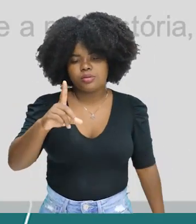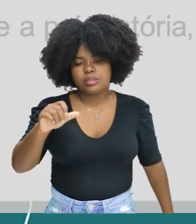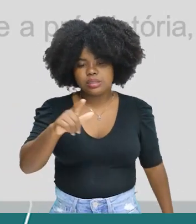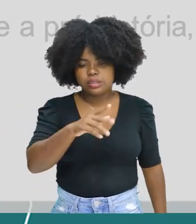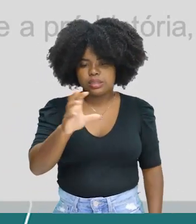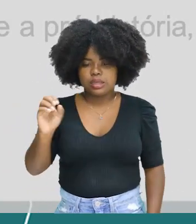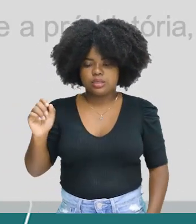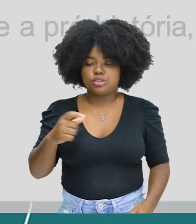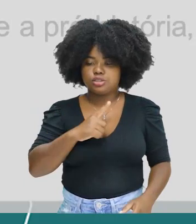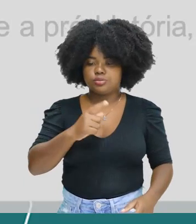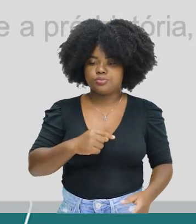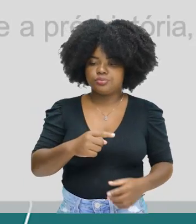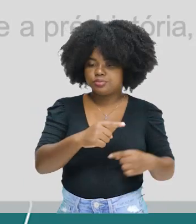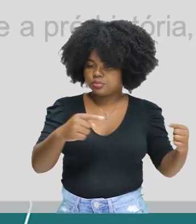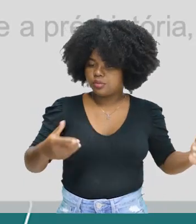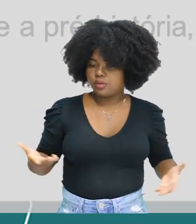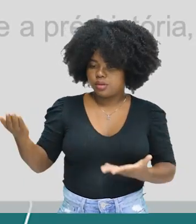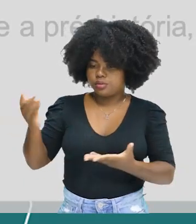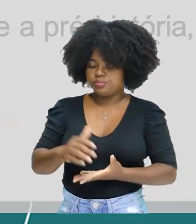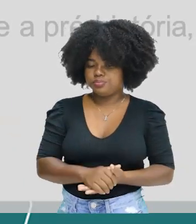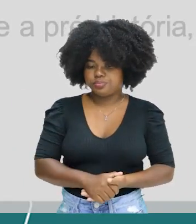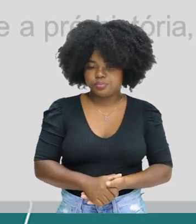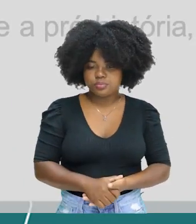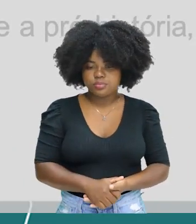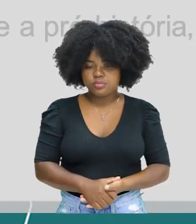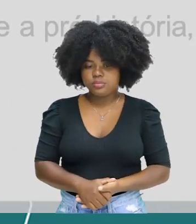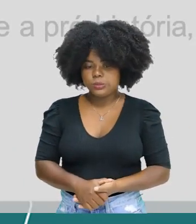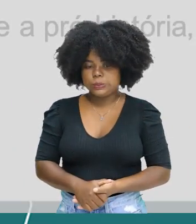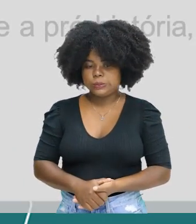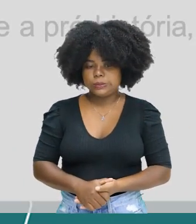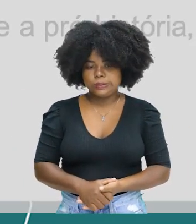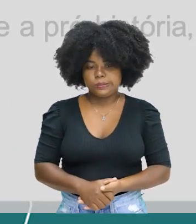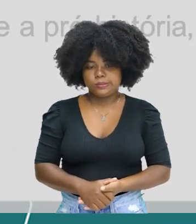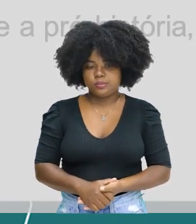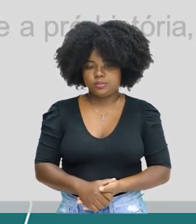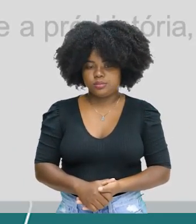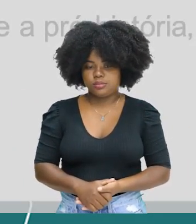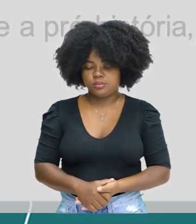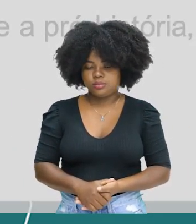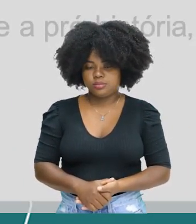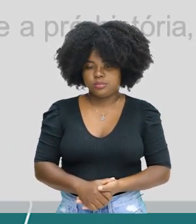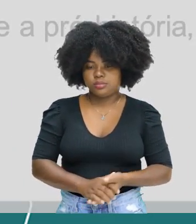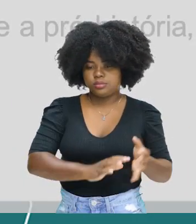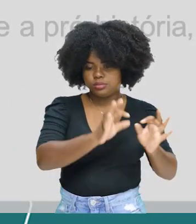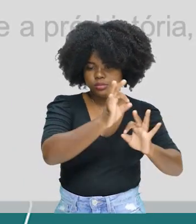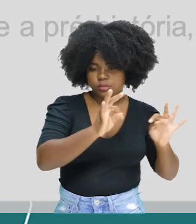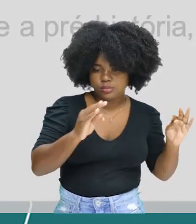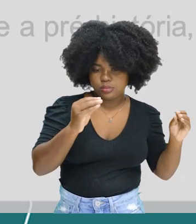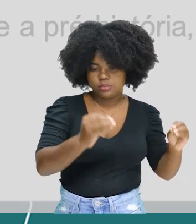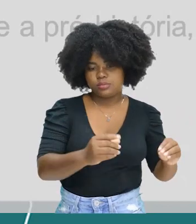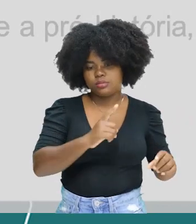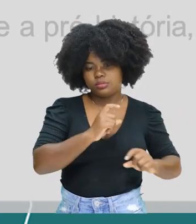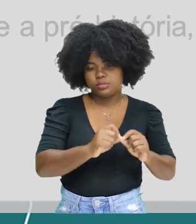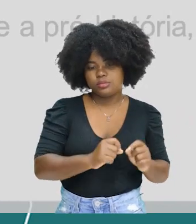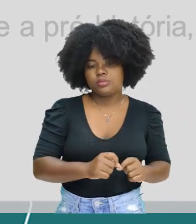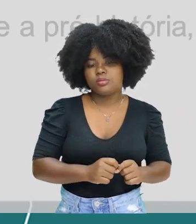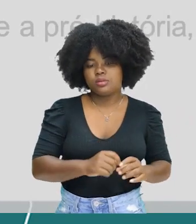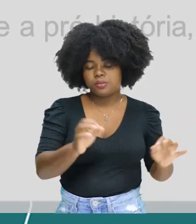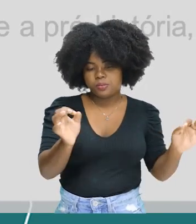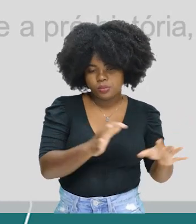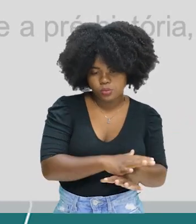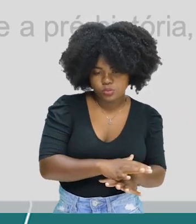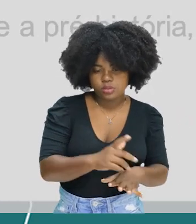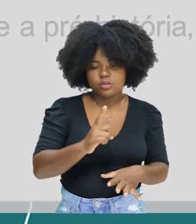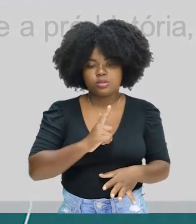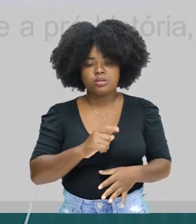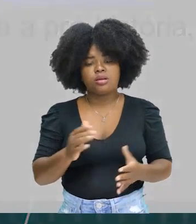areia ou resinas, concreto armado ou plásticos. Concreto armado, sim, você molda ele todinho antes dele solidificar, deixa pronto e aí você vai ter. Tem